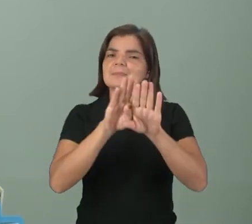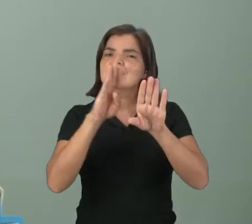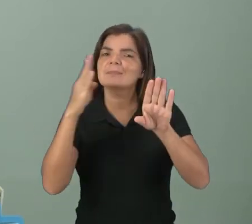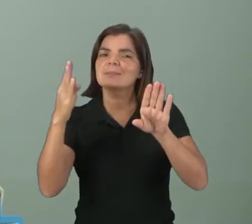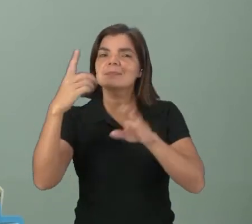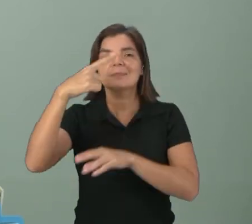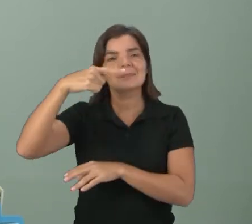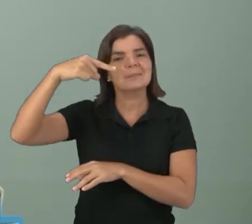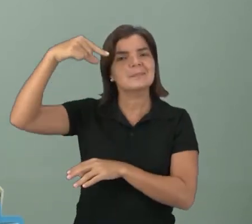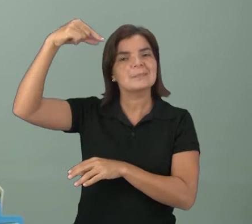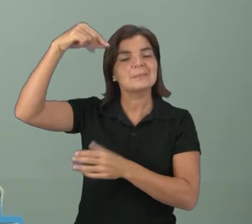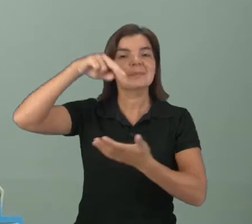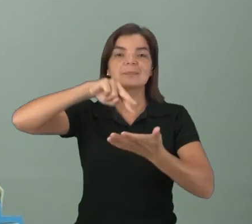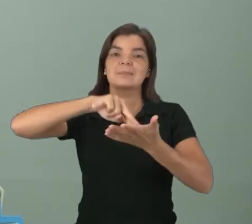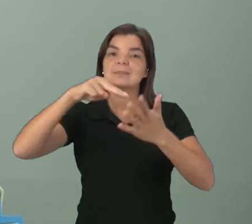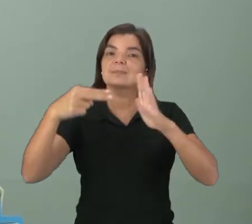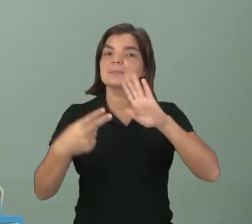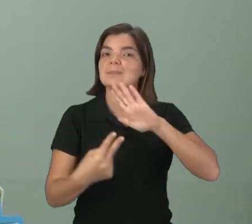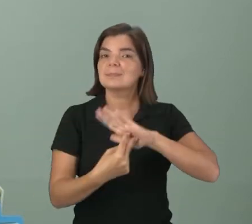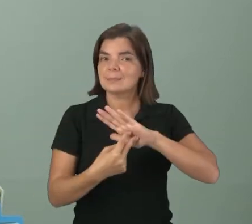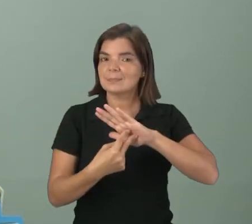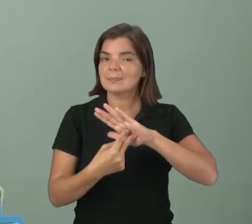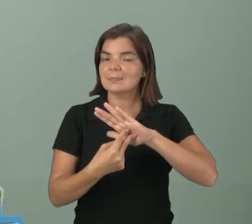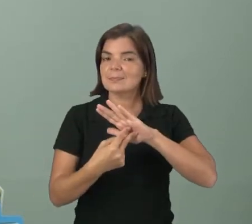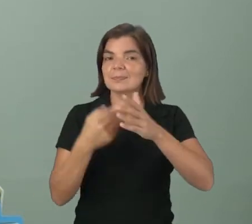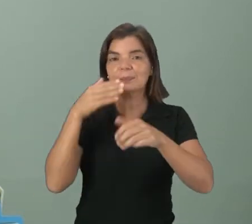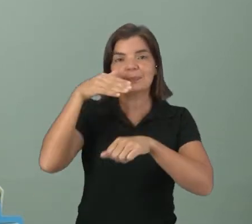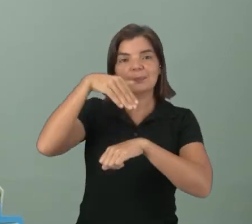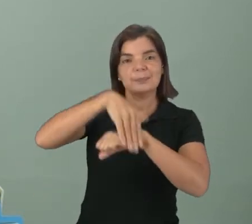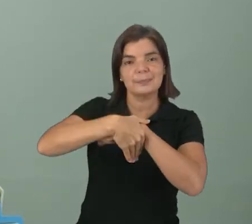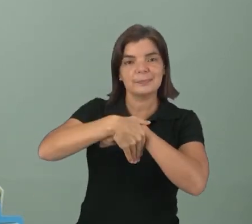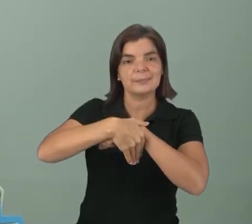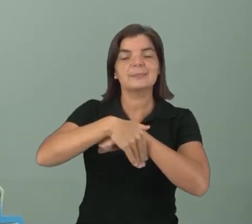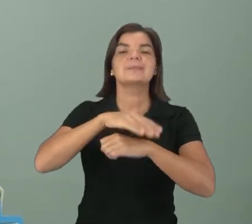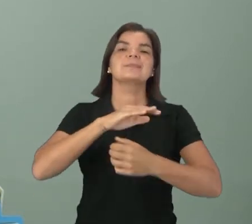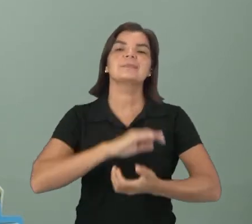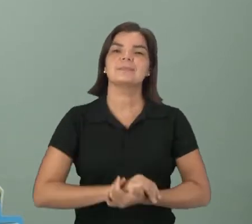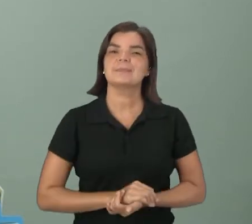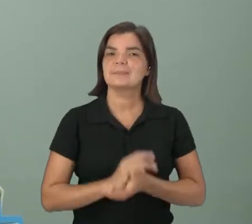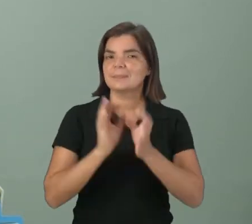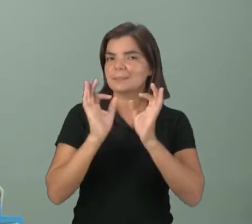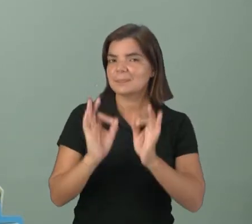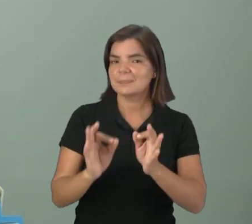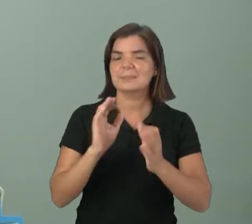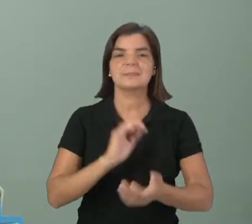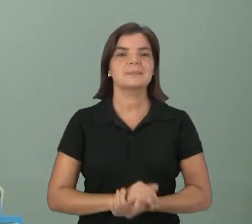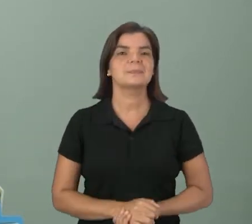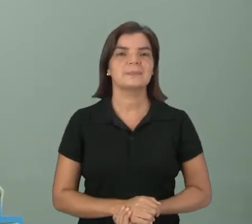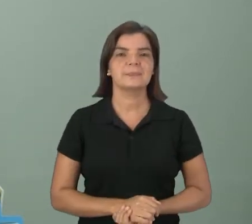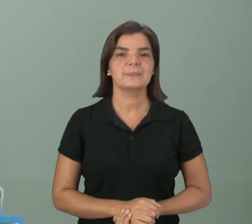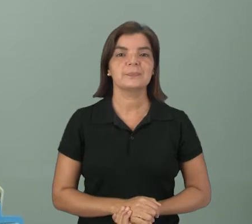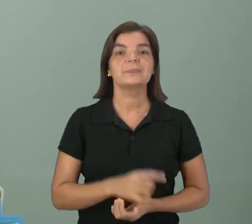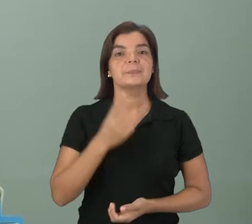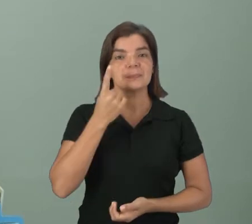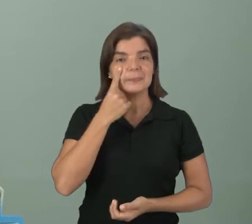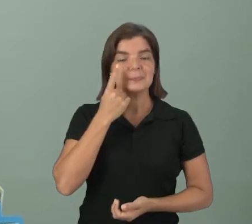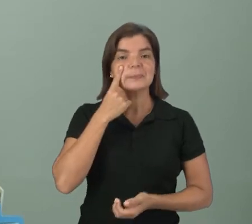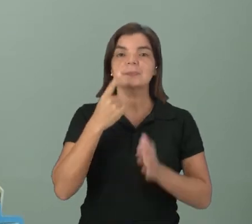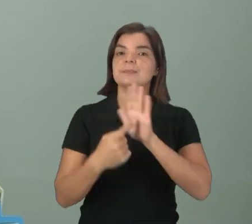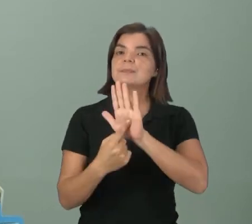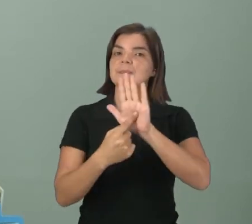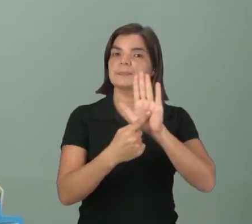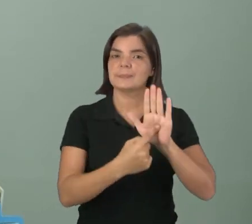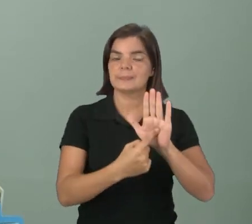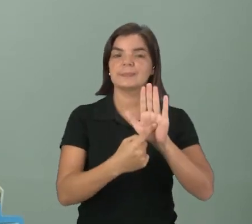uma janelinha e tem a lua tem um significa Aqui está a noite certo então esta aqui